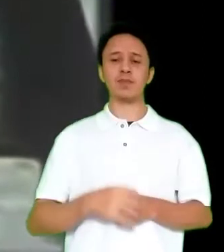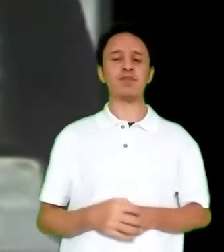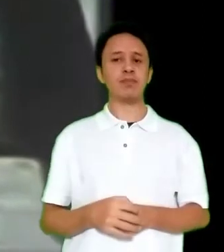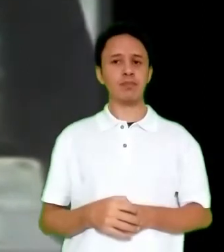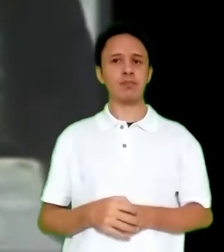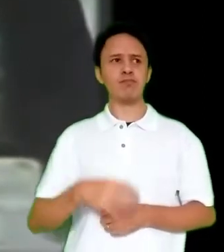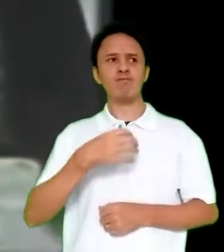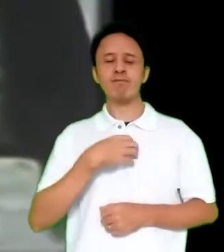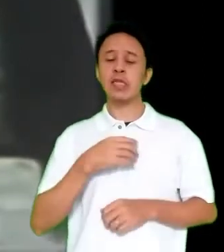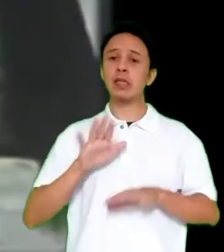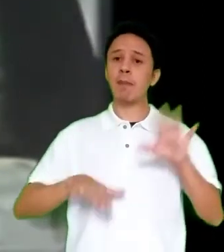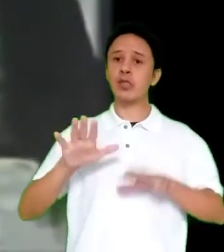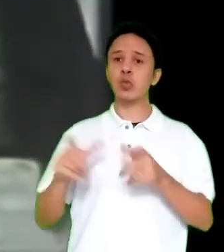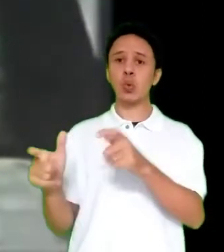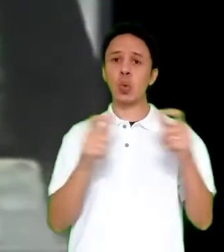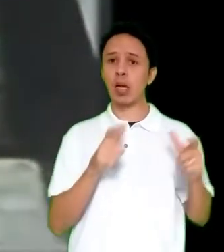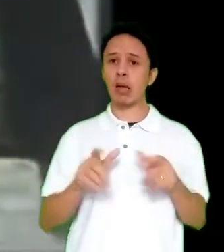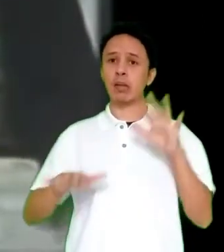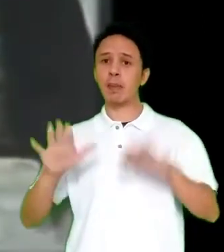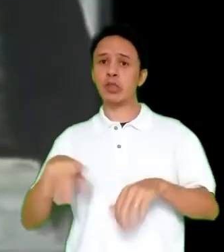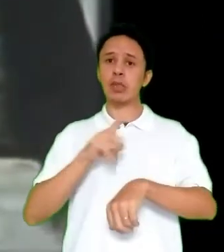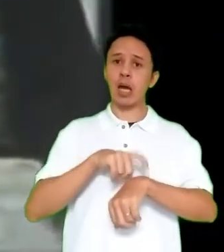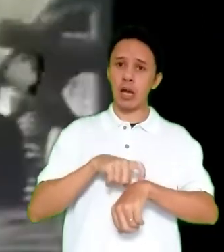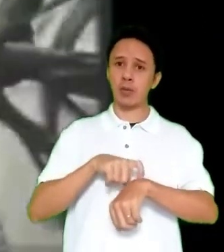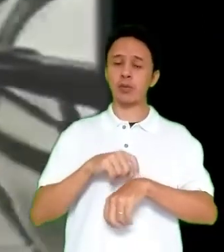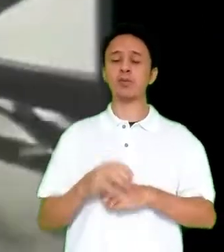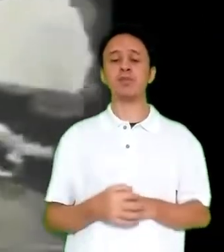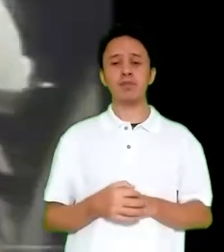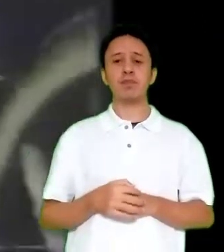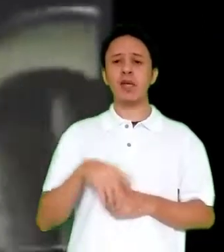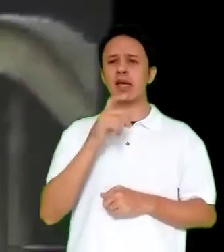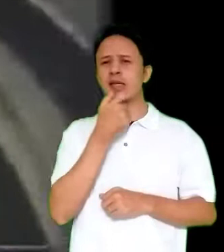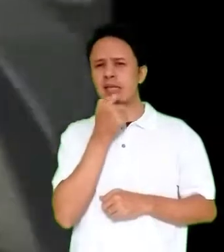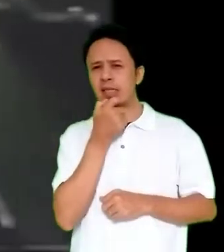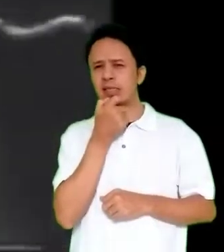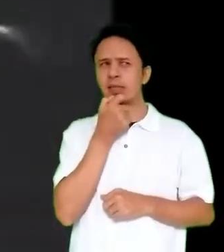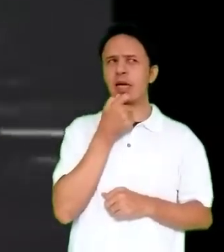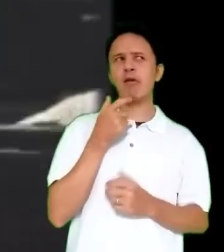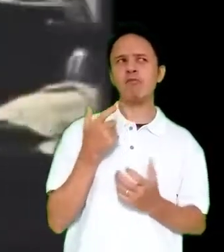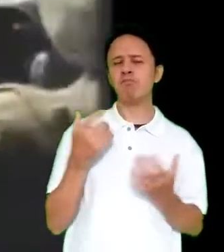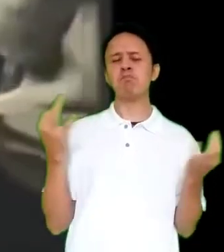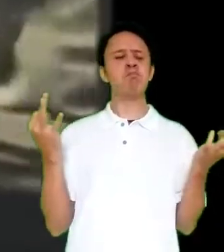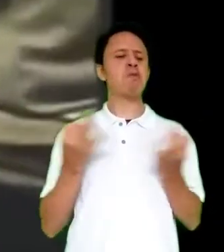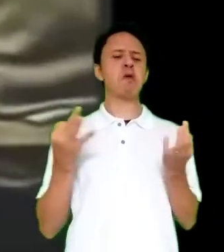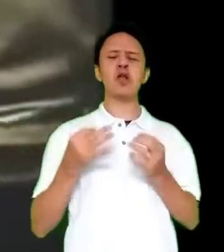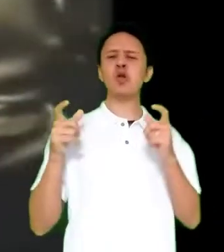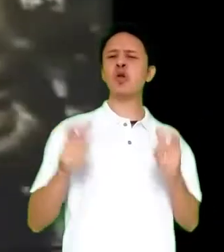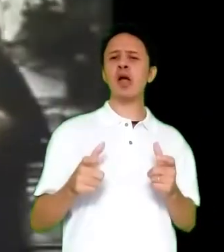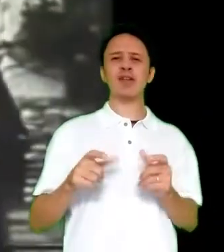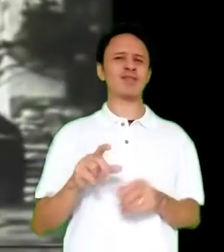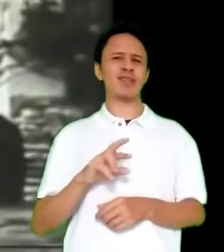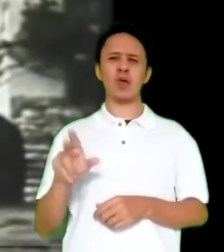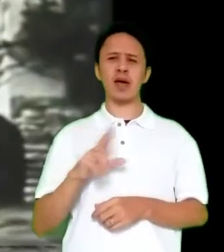Essas condições variavam conforme o lugar e a época. A Inglaterra não era absolutamente o paraíso terrestre, mas